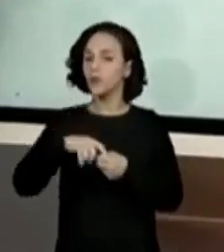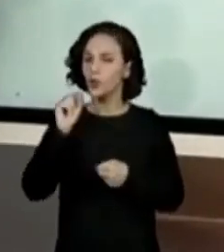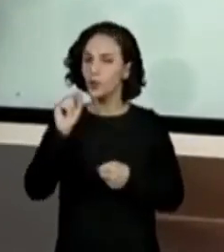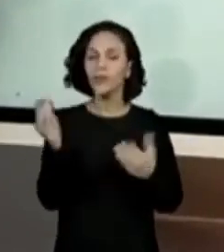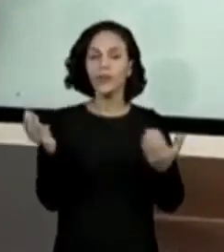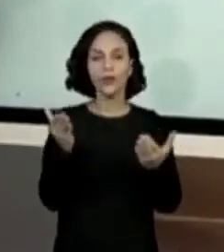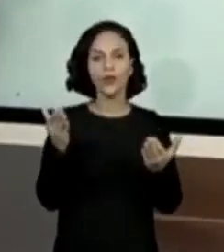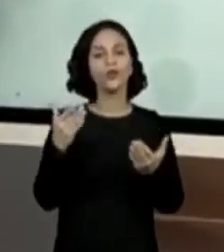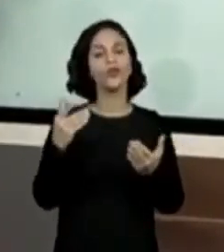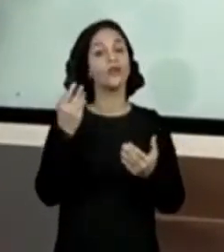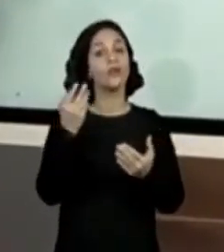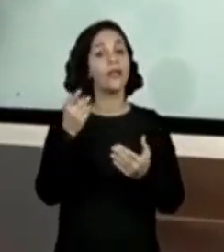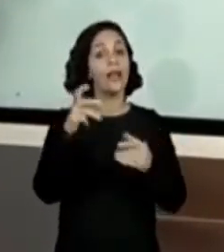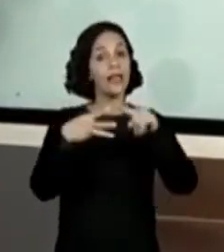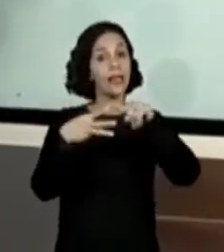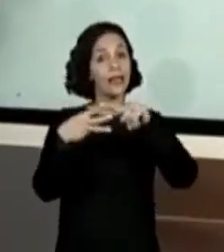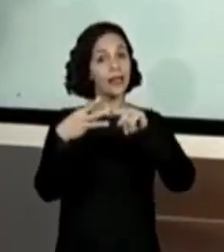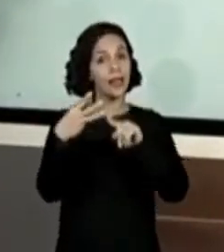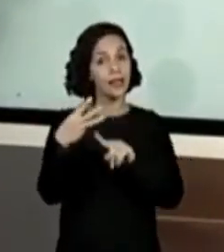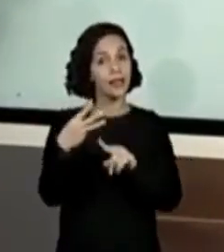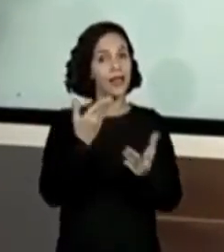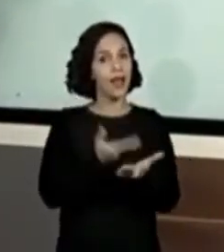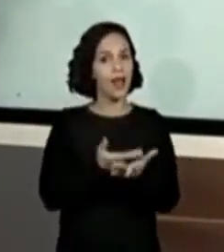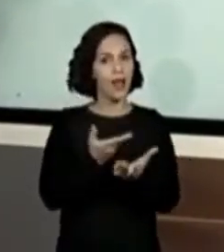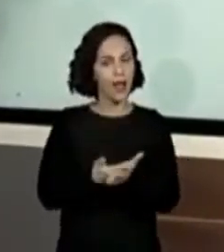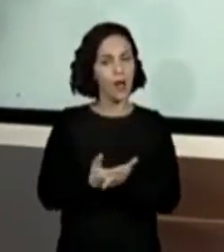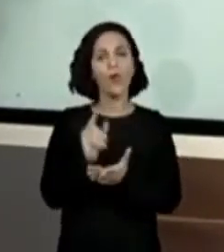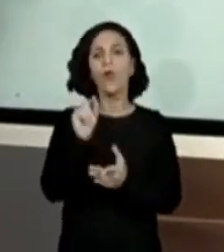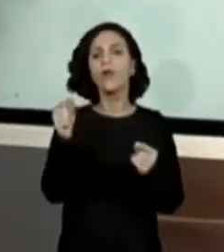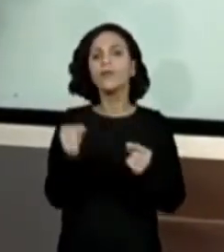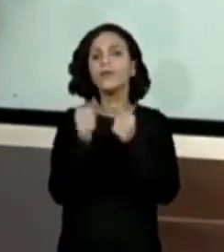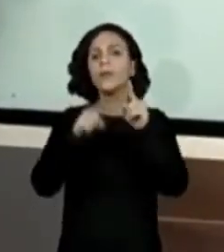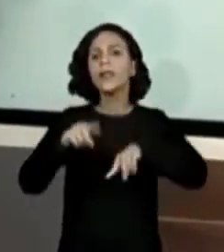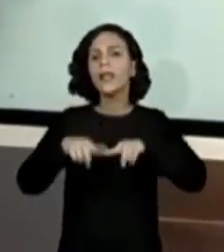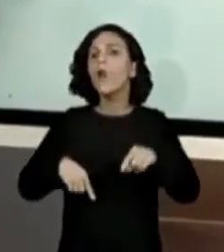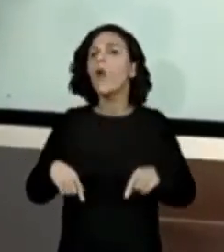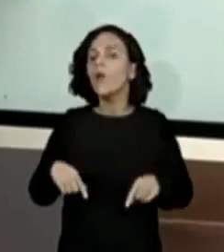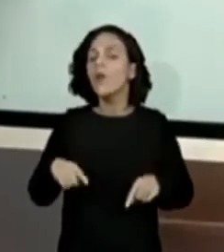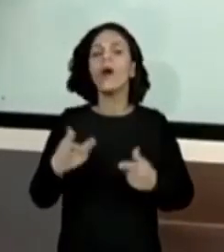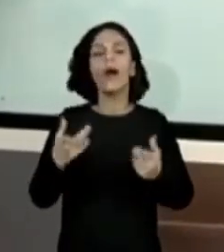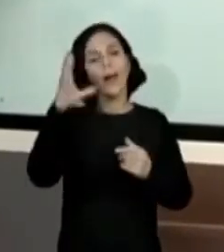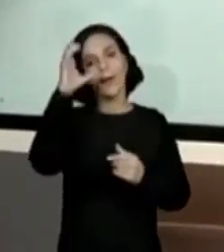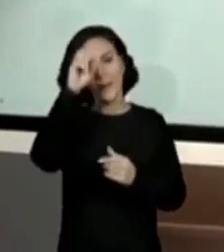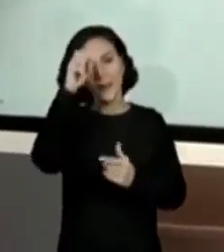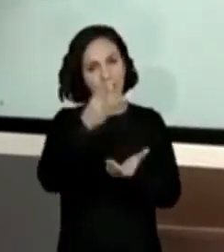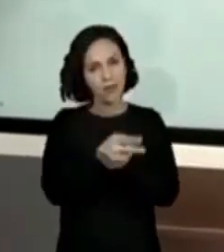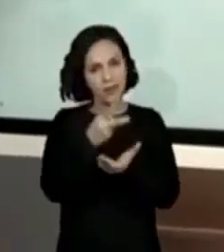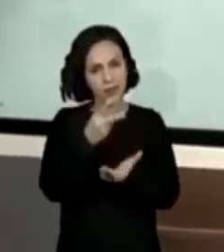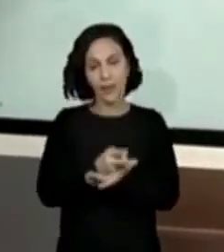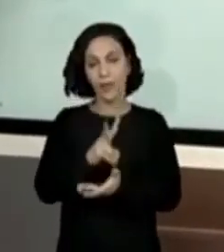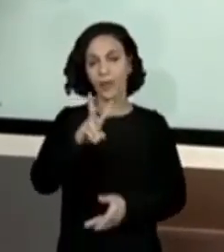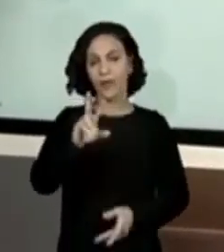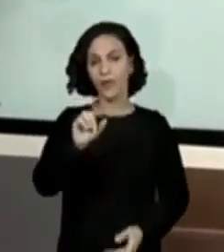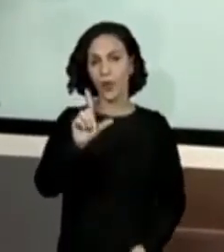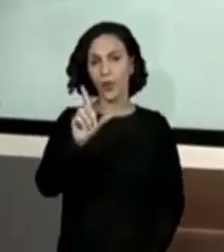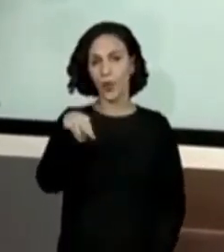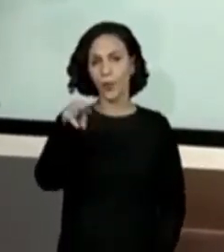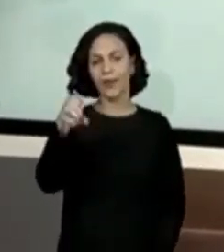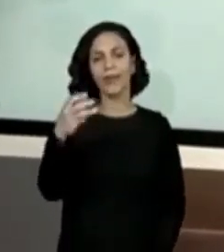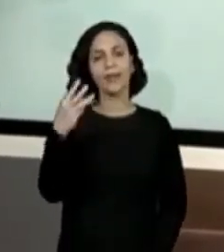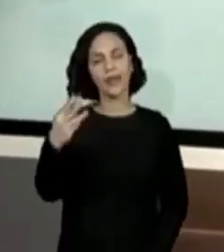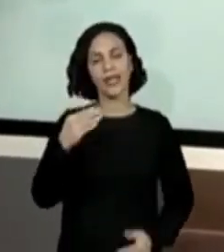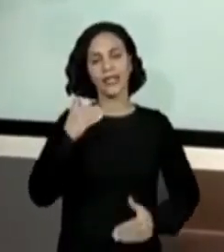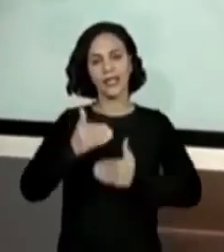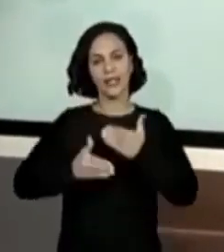nós vamos desenvolver três aulas do Aprender Sempre, volume 3, a sequência